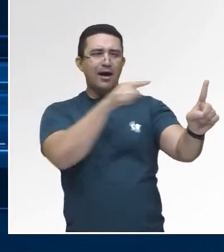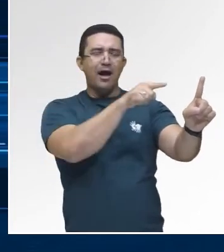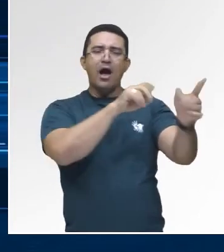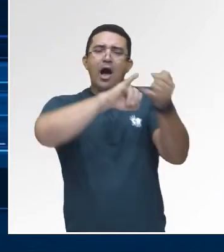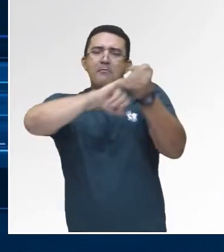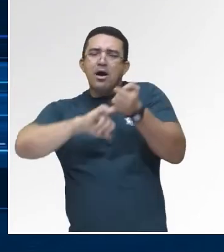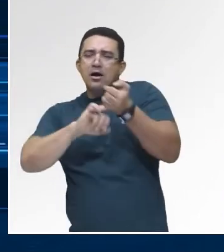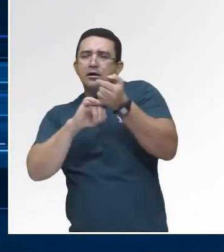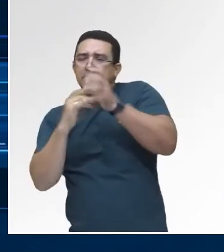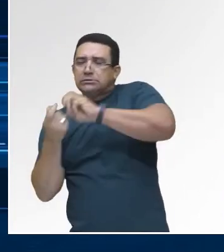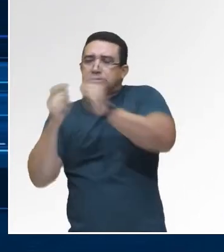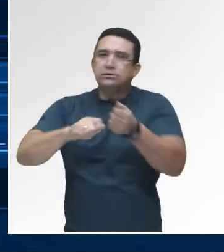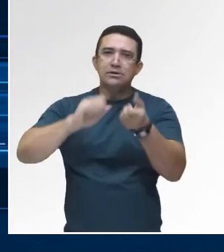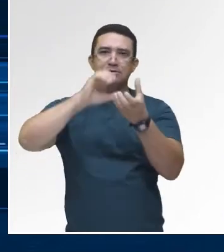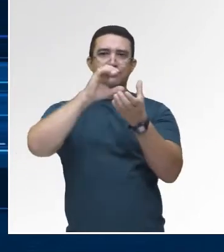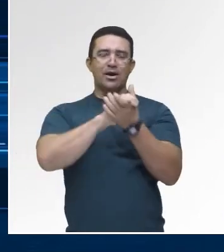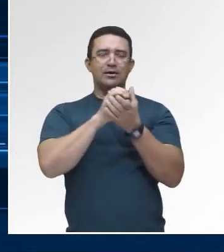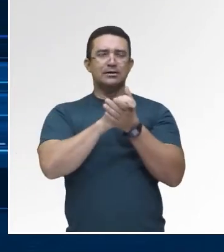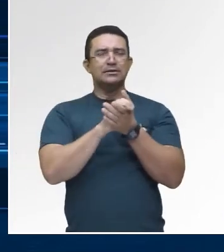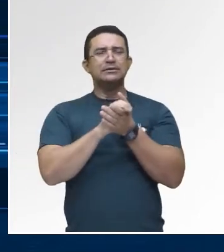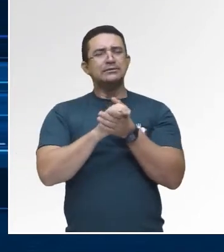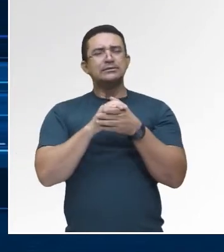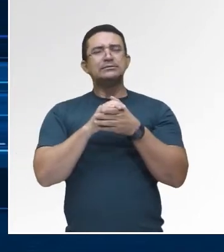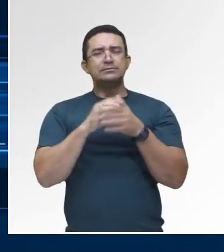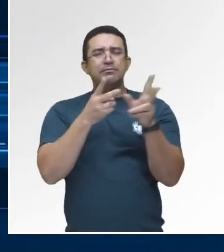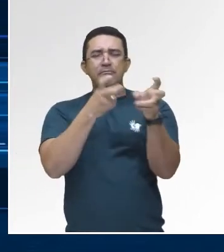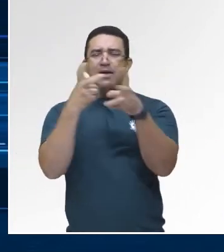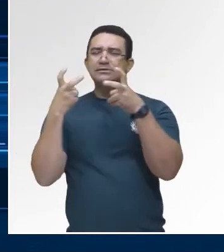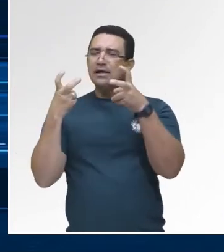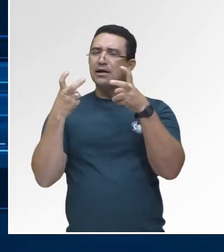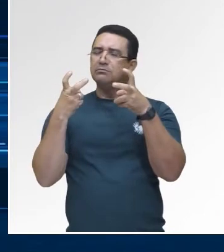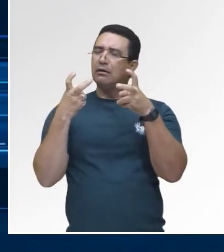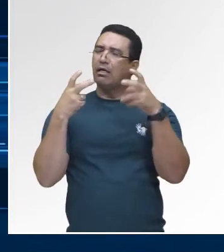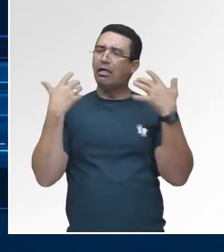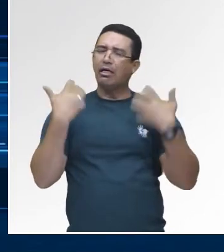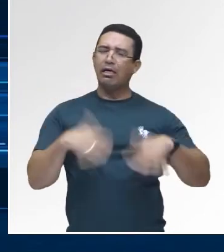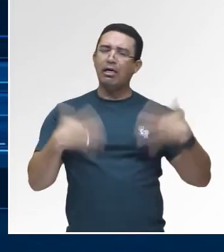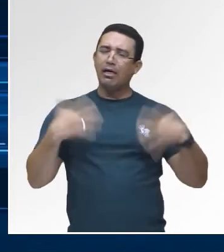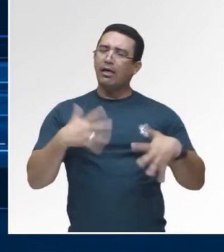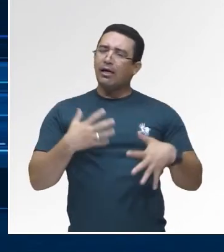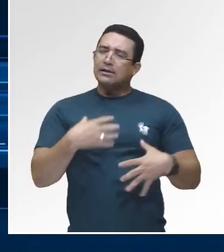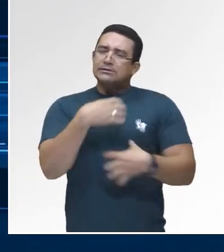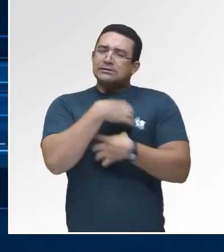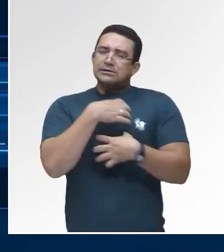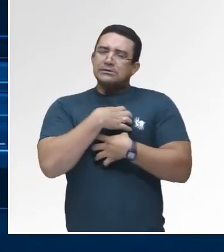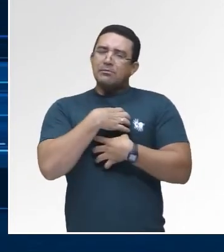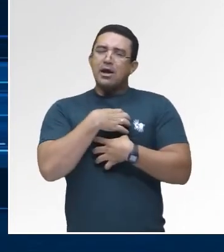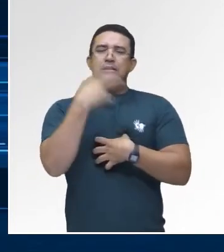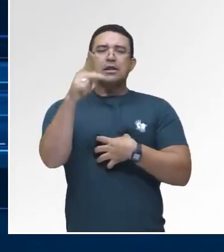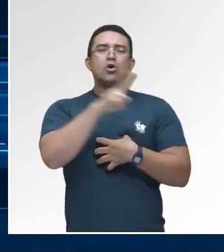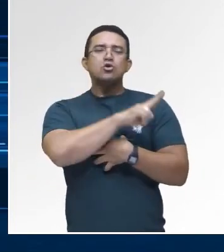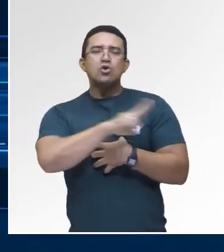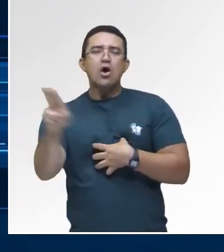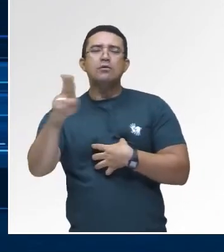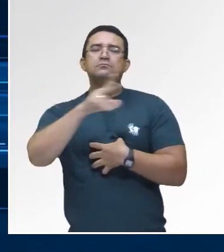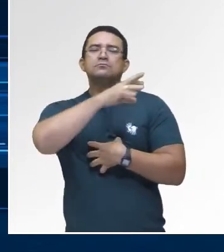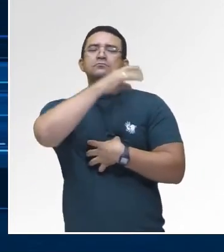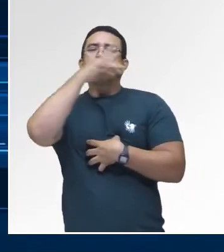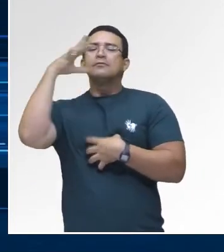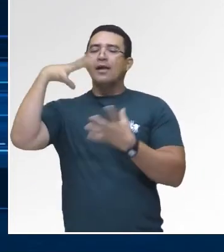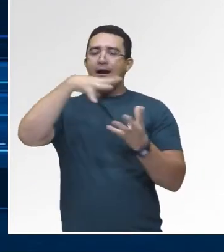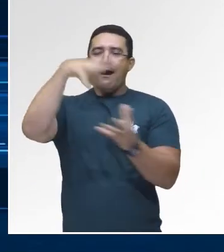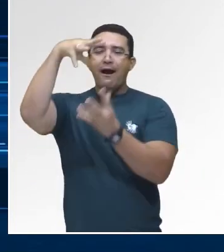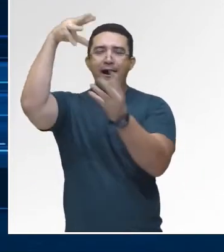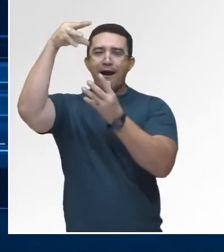esposo. Notem aí que há um exagero do sentimento. Já o nome te faz suspirar, já a tua alma sigela